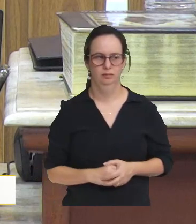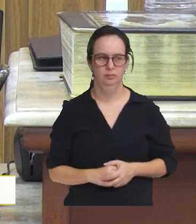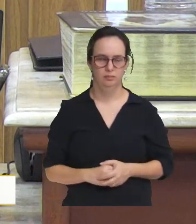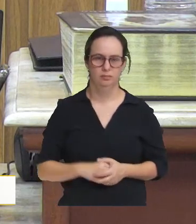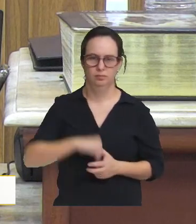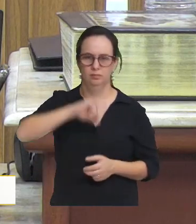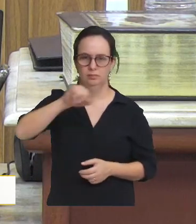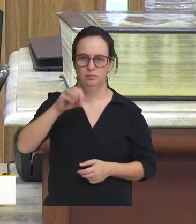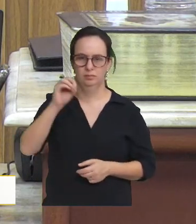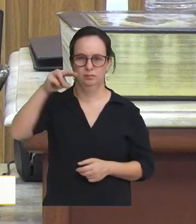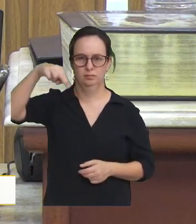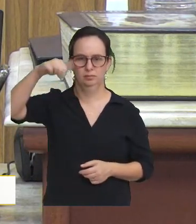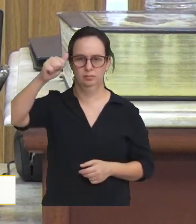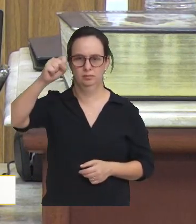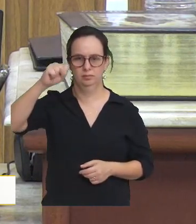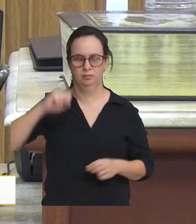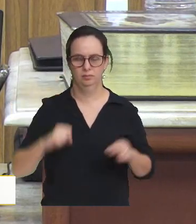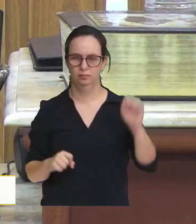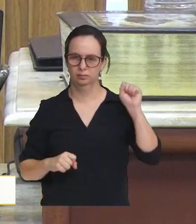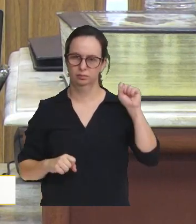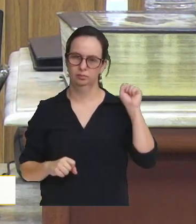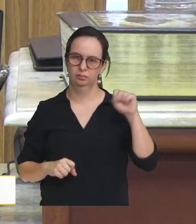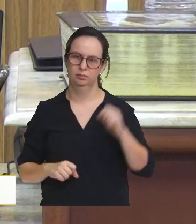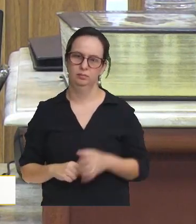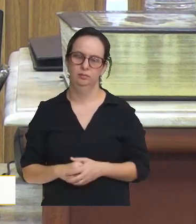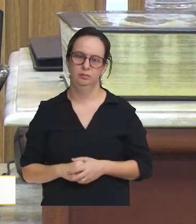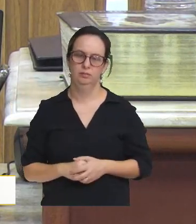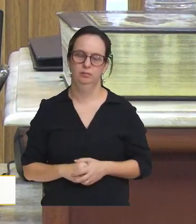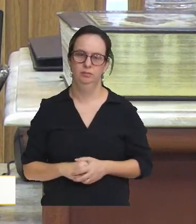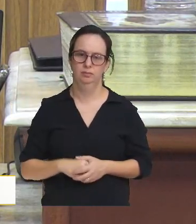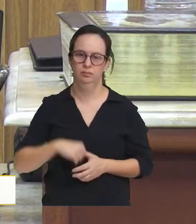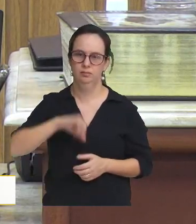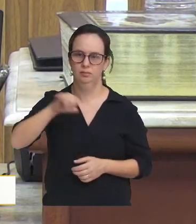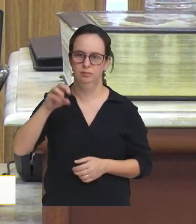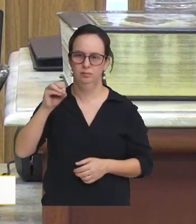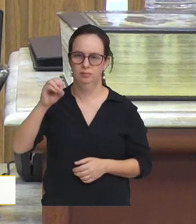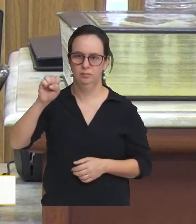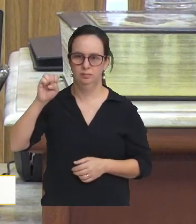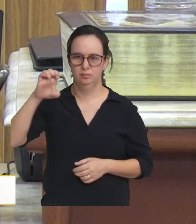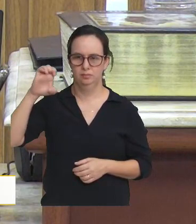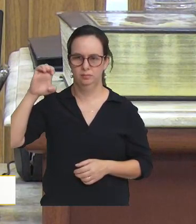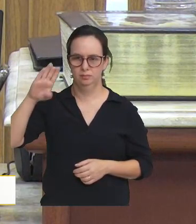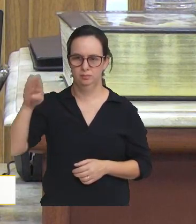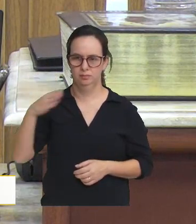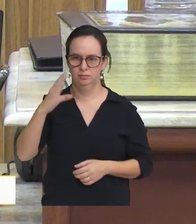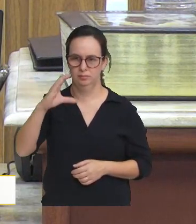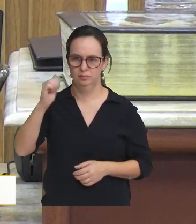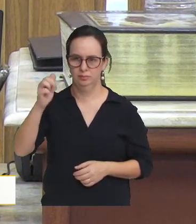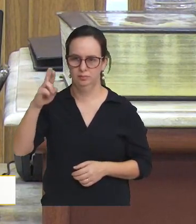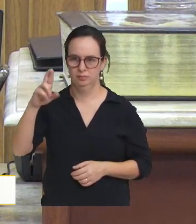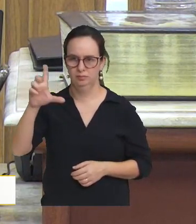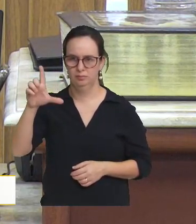Jonas Campos? Jonas Campos vota sim. José Carlos Silva? Carlinhos vota sim.